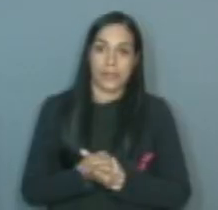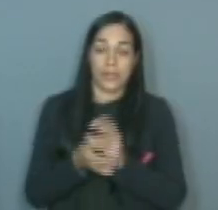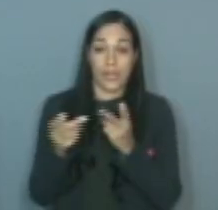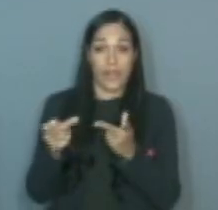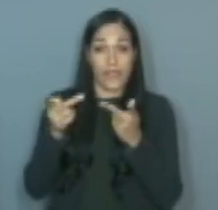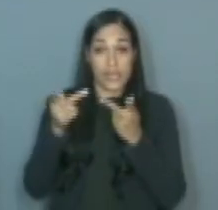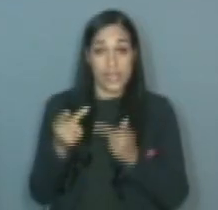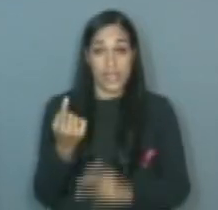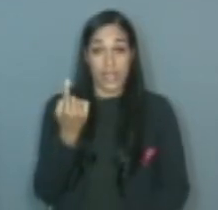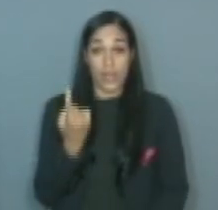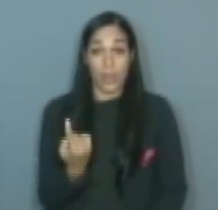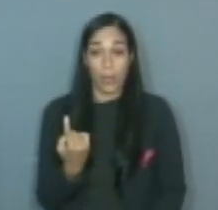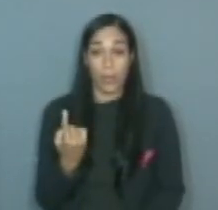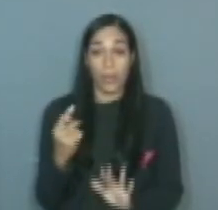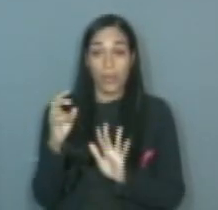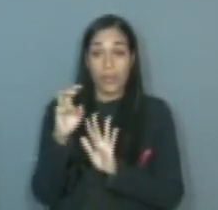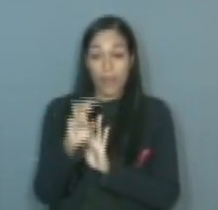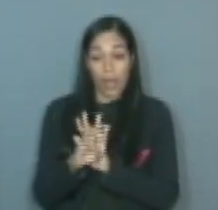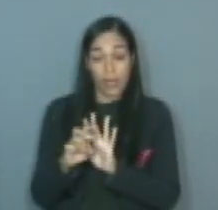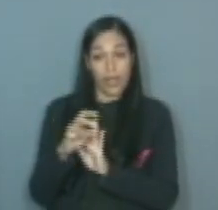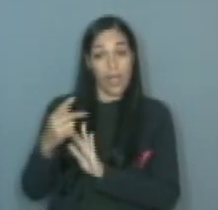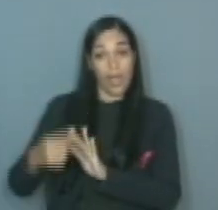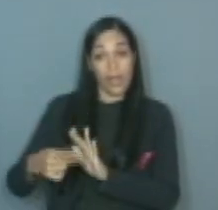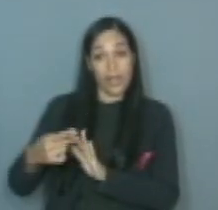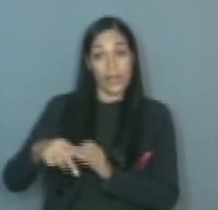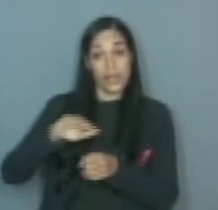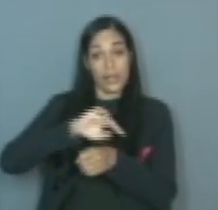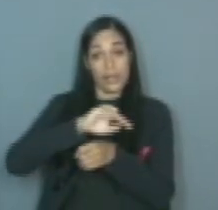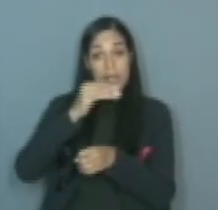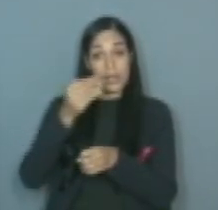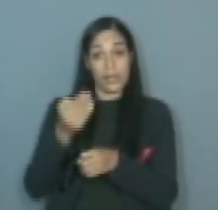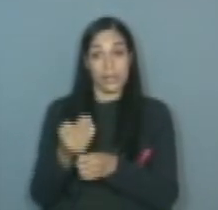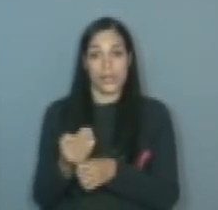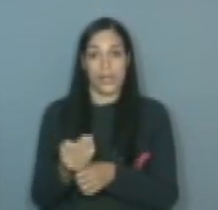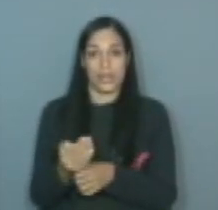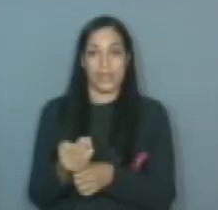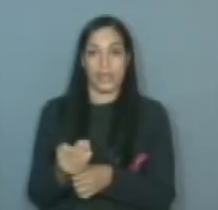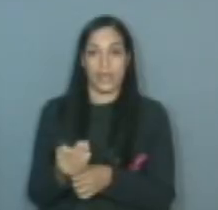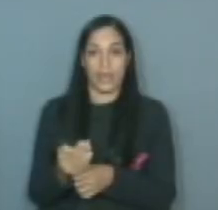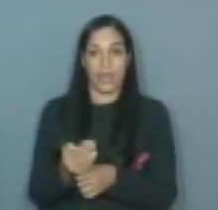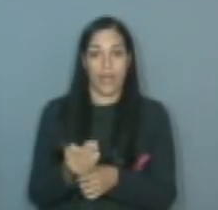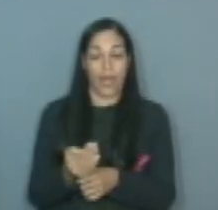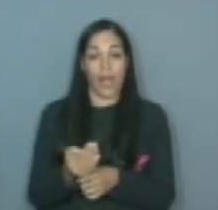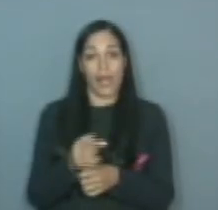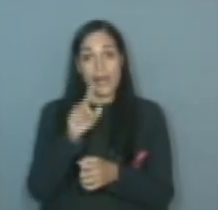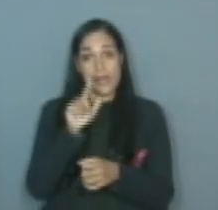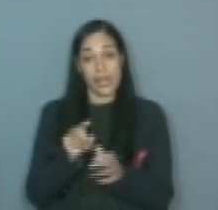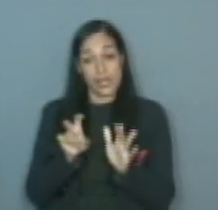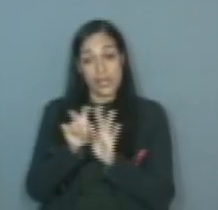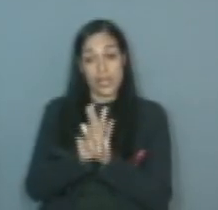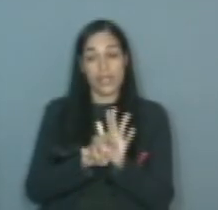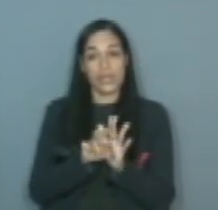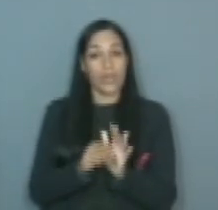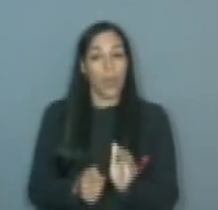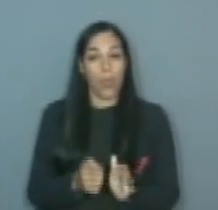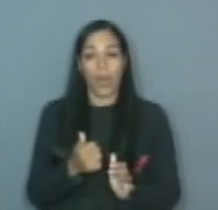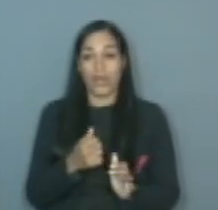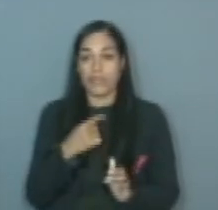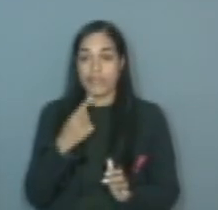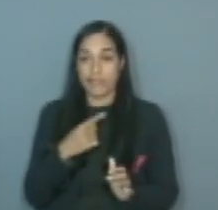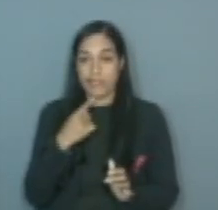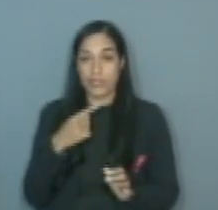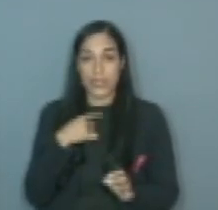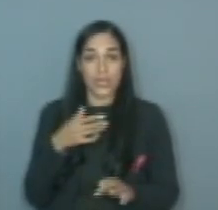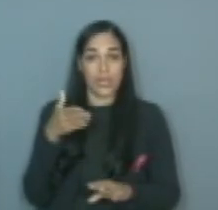visita de um cadeirante aqui nesta casa. E este cadeirante quase não consegue entrar